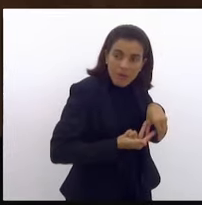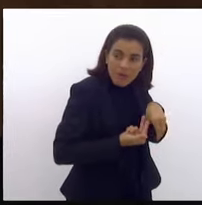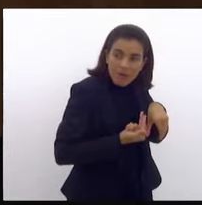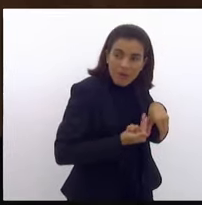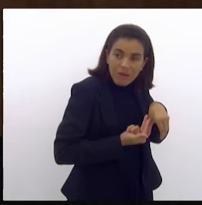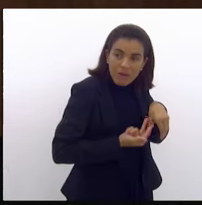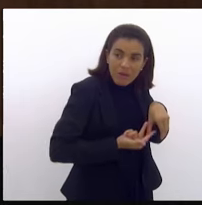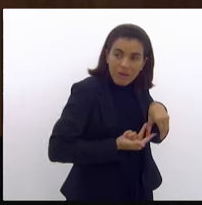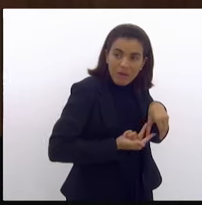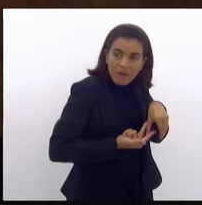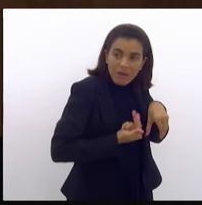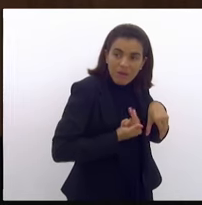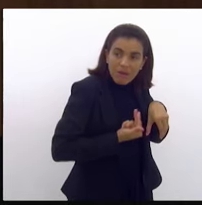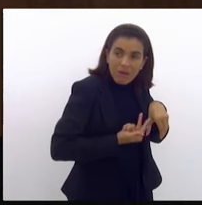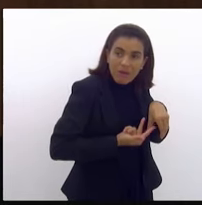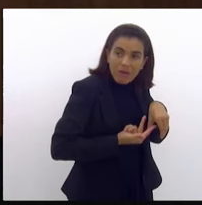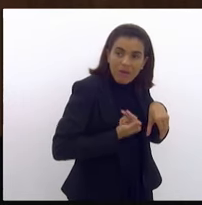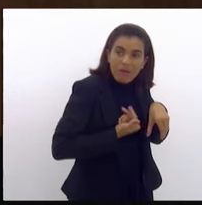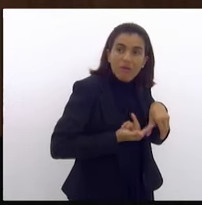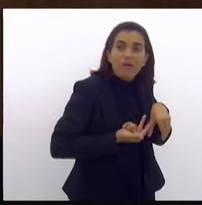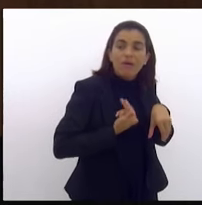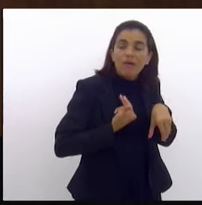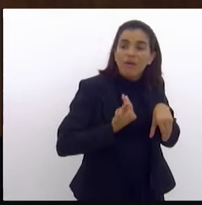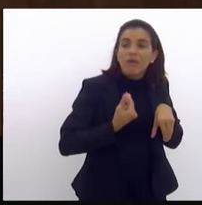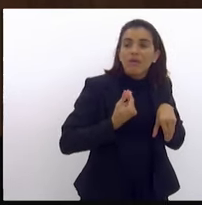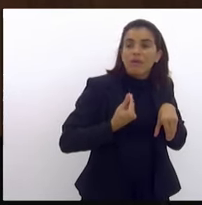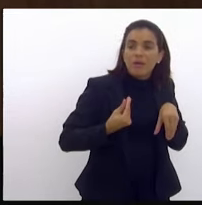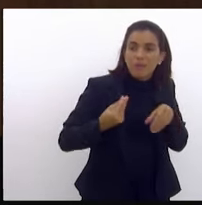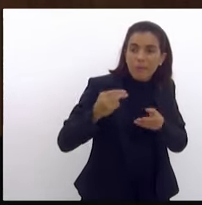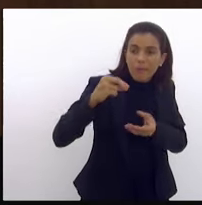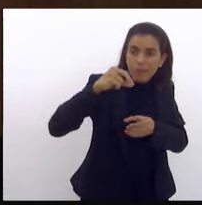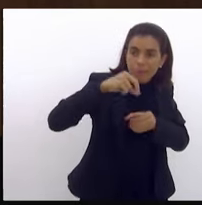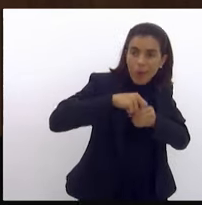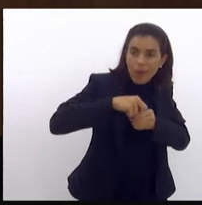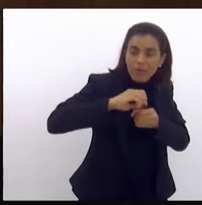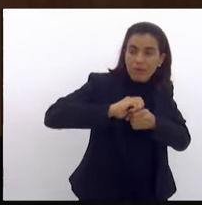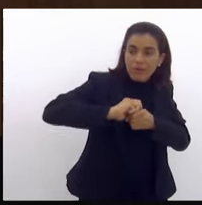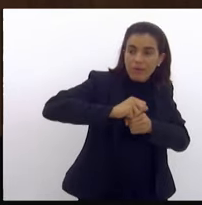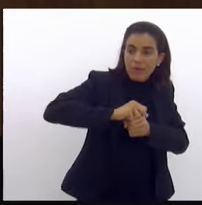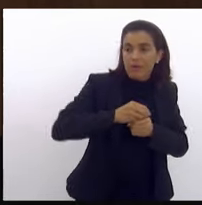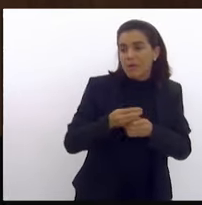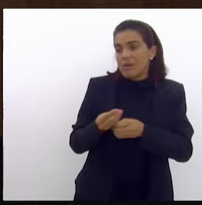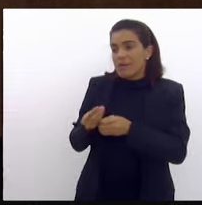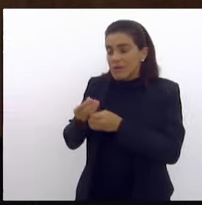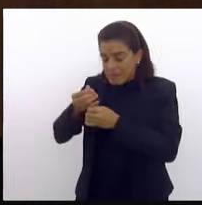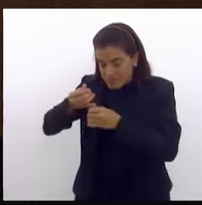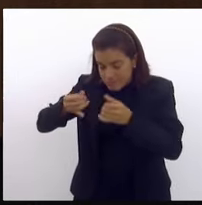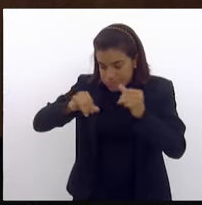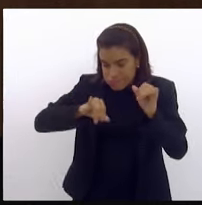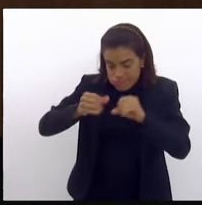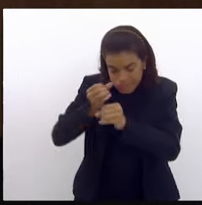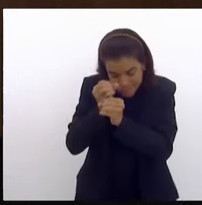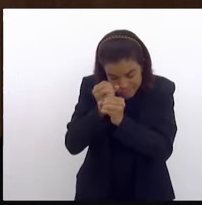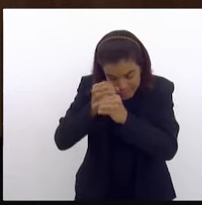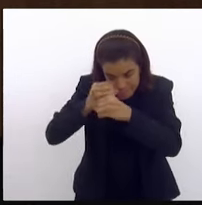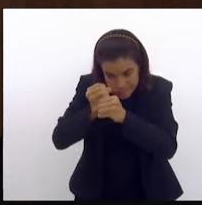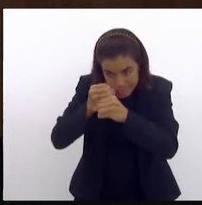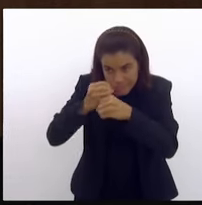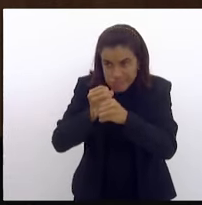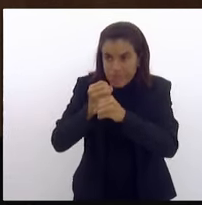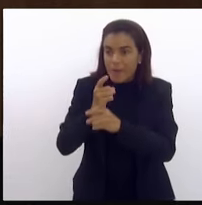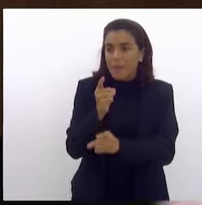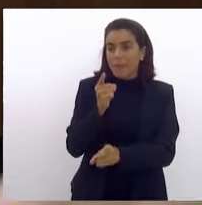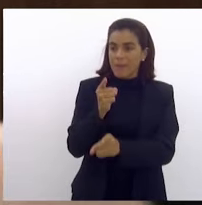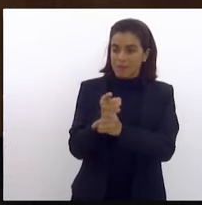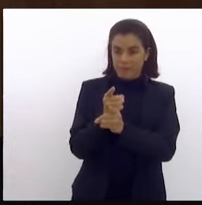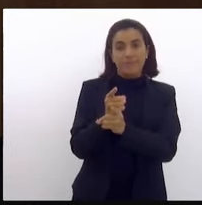no mesmo momento do exame e é enviado para análise, né, laboratorial, para detectar,